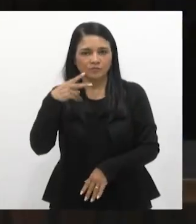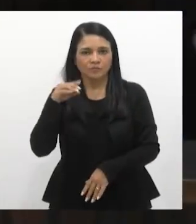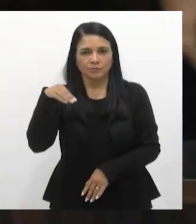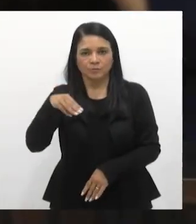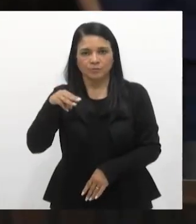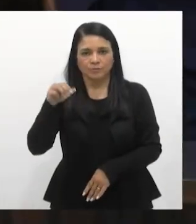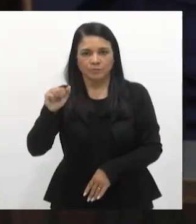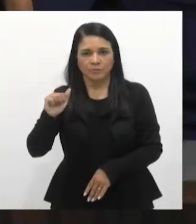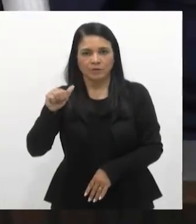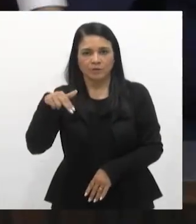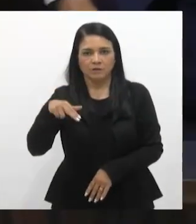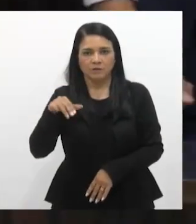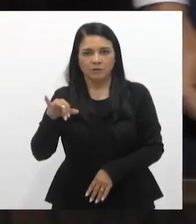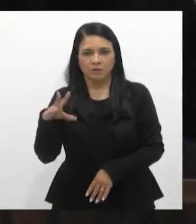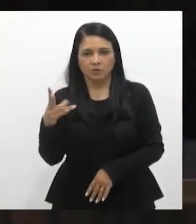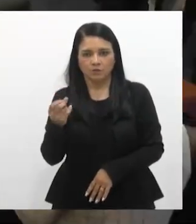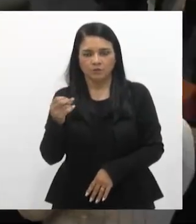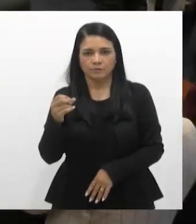Maninho de Nova Iguaçu.